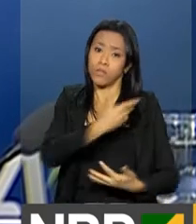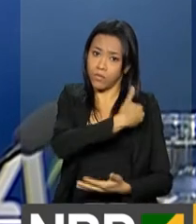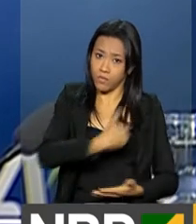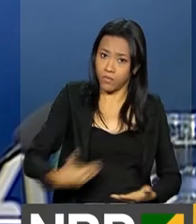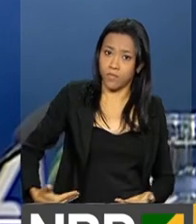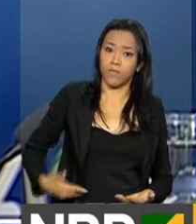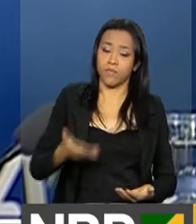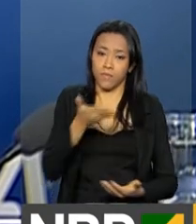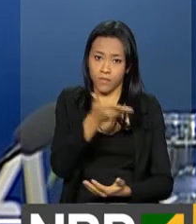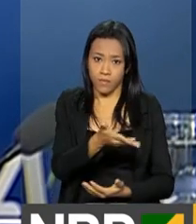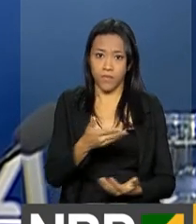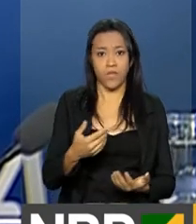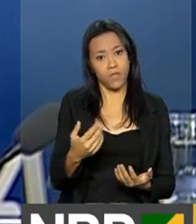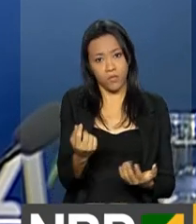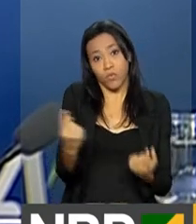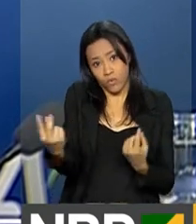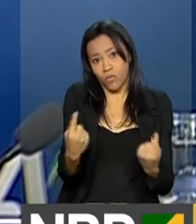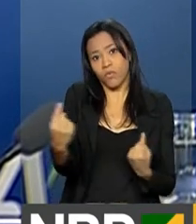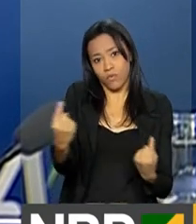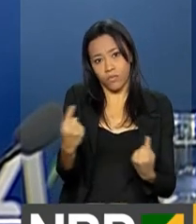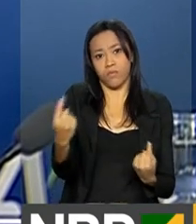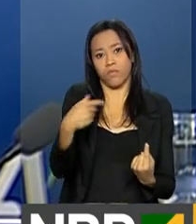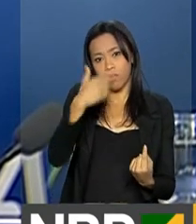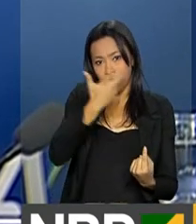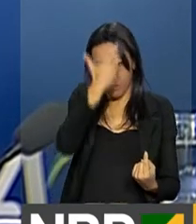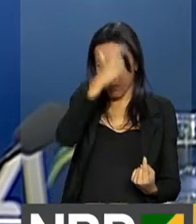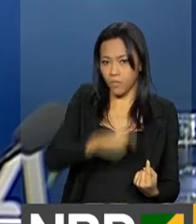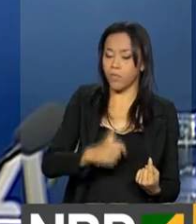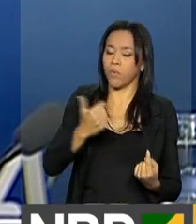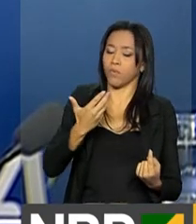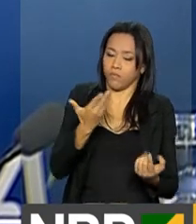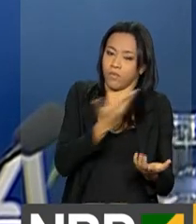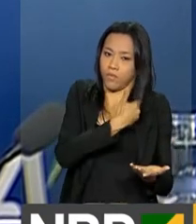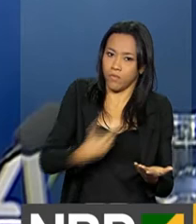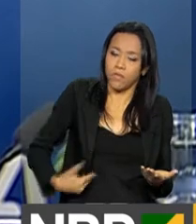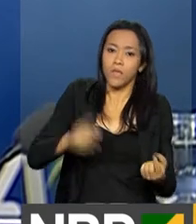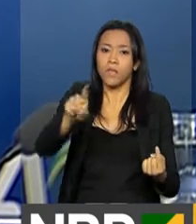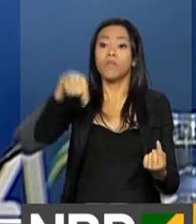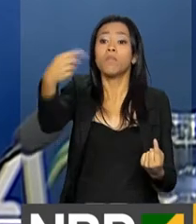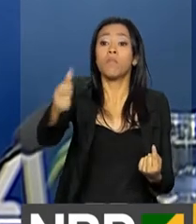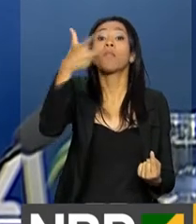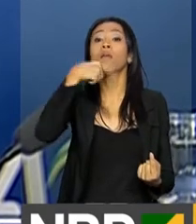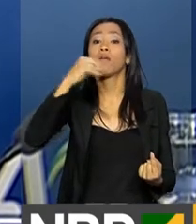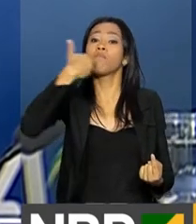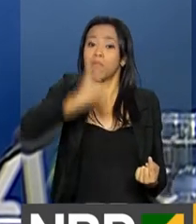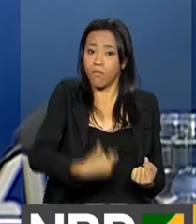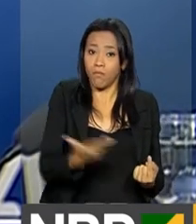Então, a solução que muitas e muitas vezes há de verificar-se é esta já